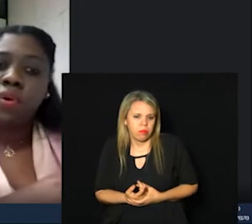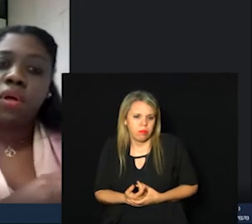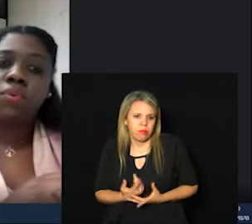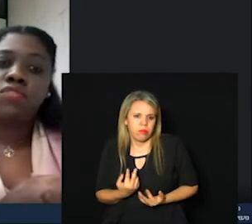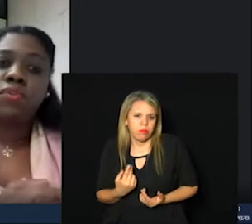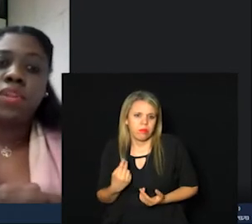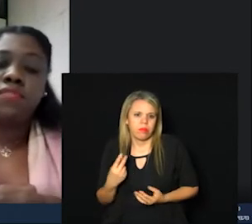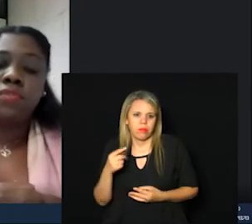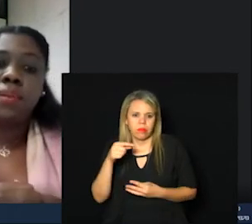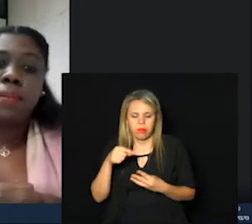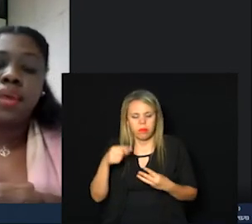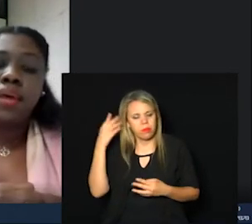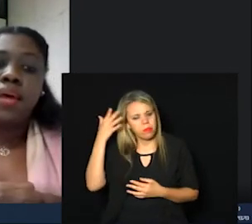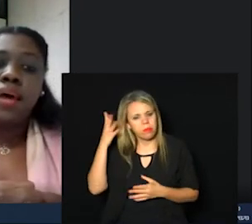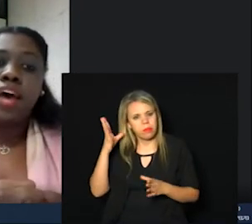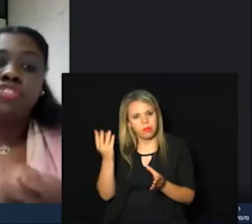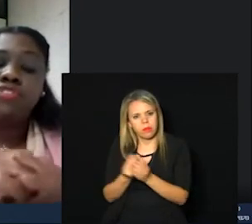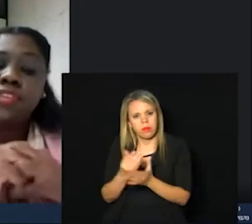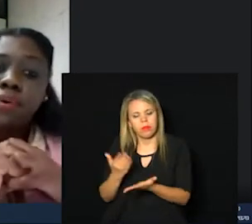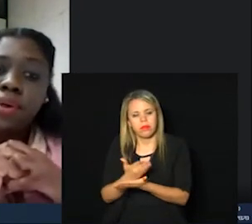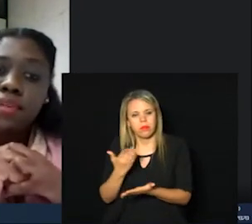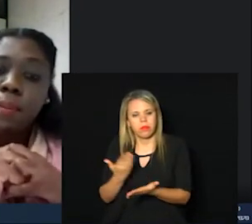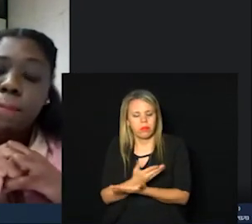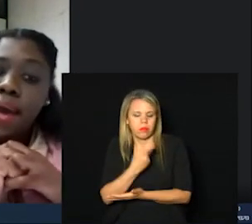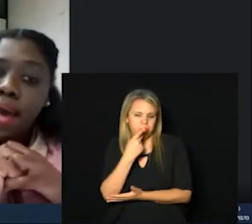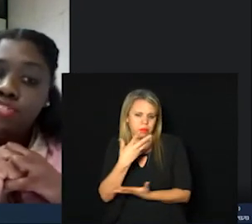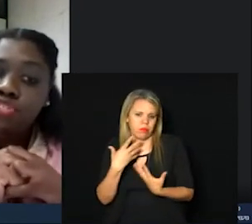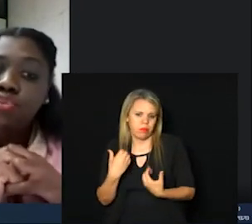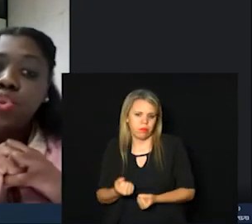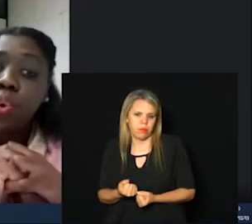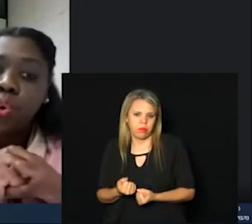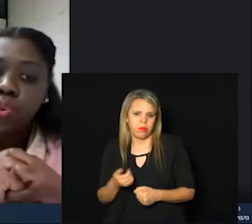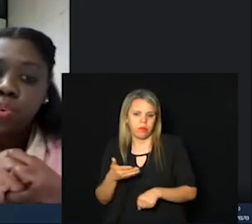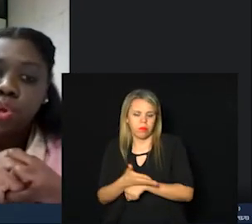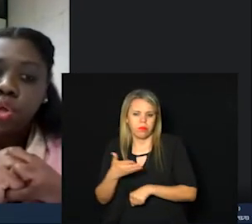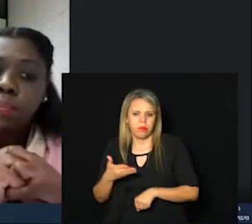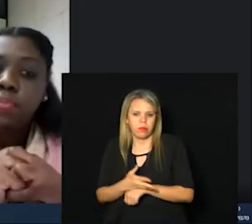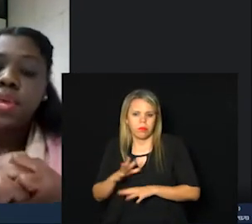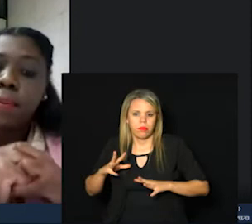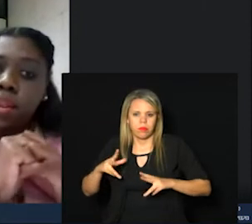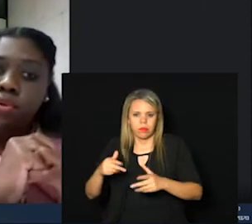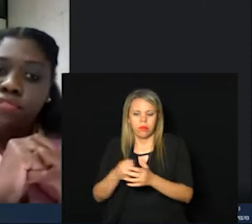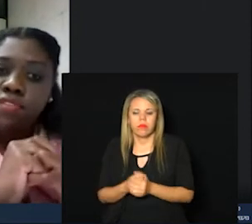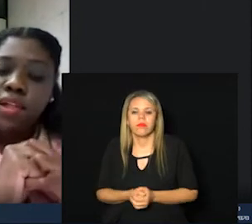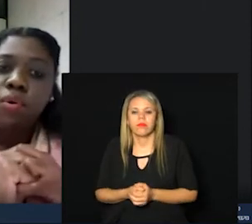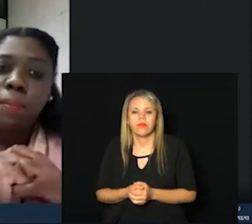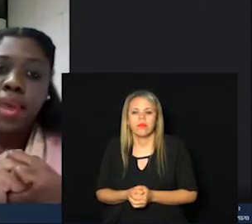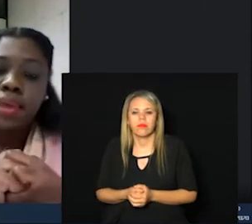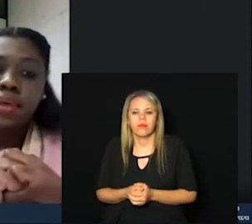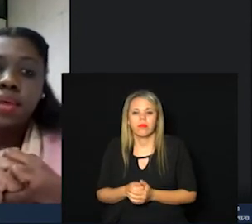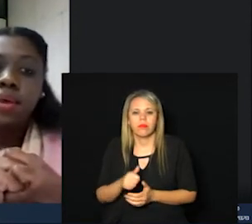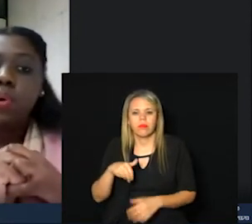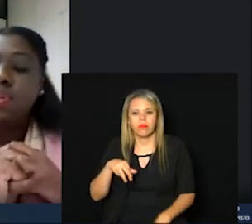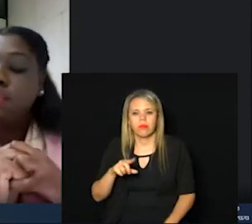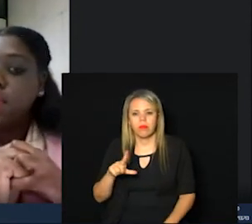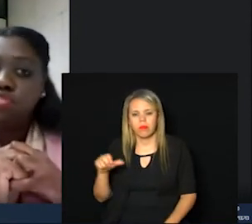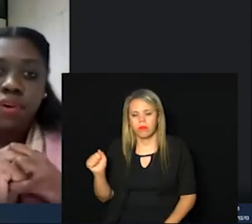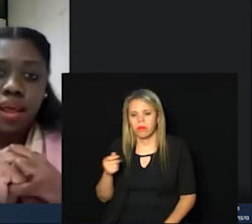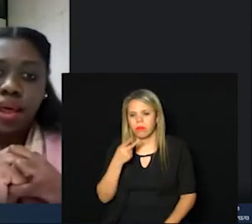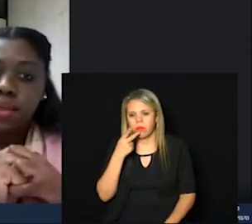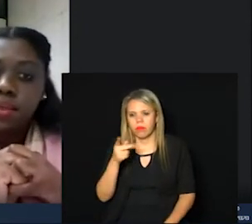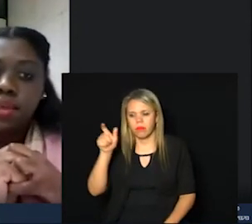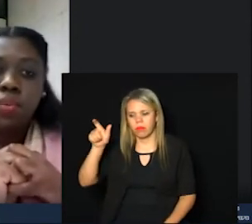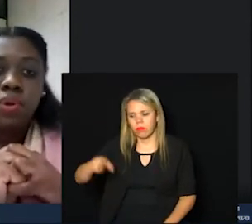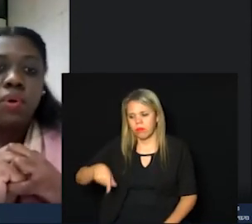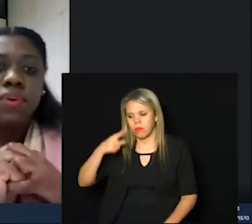e eu coloco isso no livro também, a gente se reconheça parte de um todo, porque a Malova destacou bem, enquanto alguém